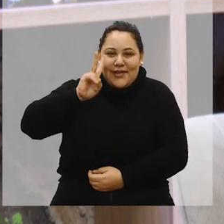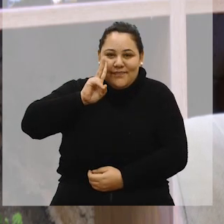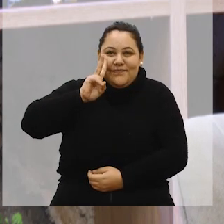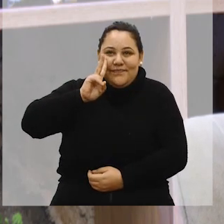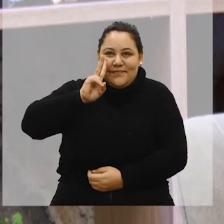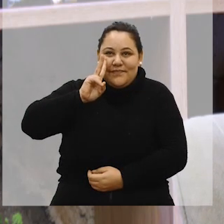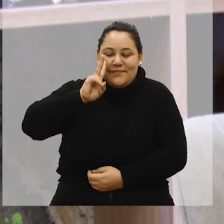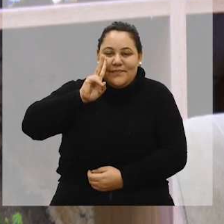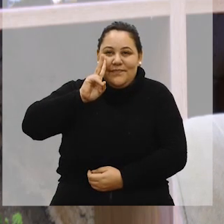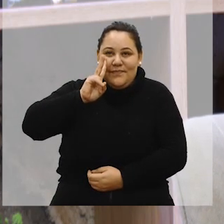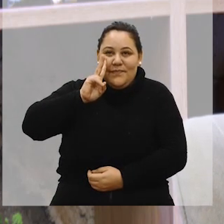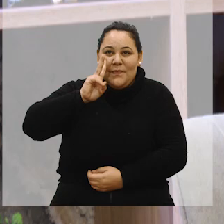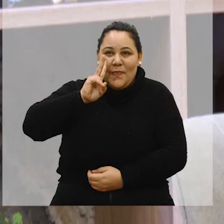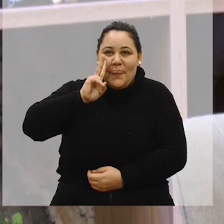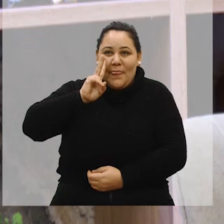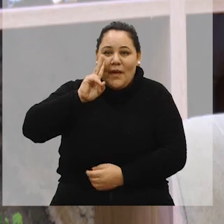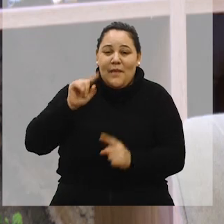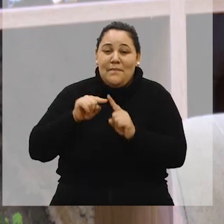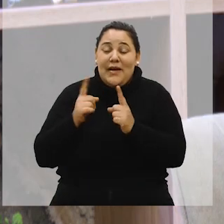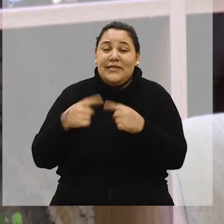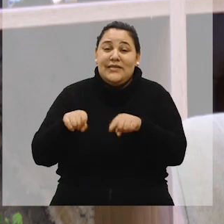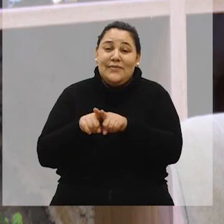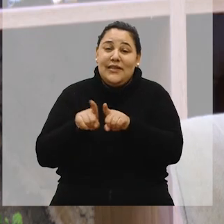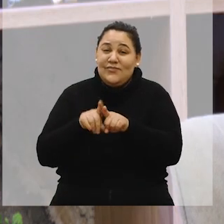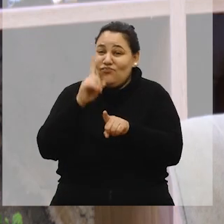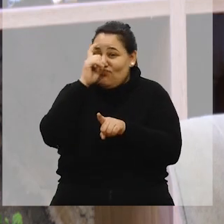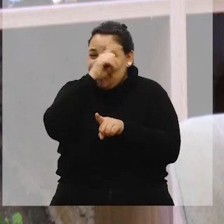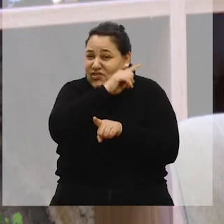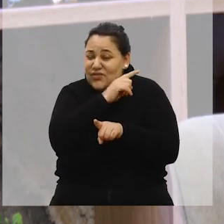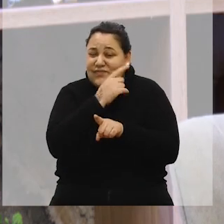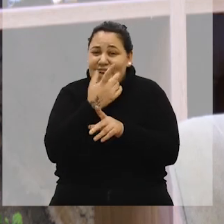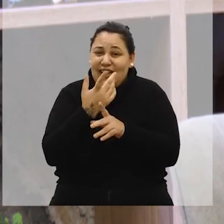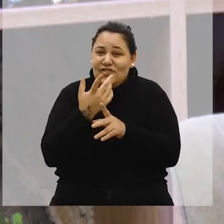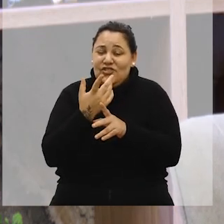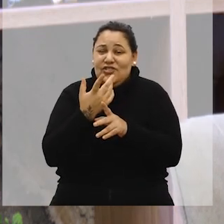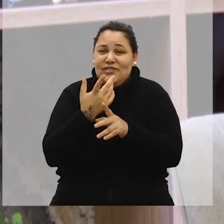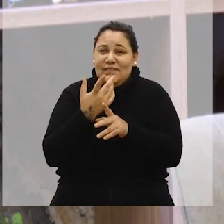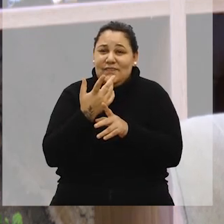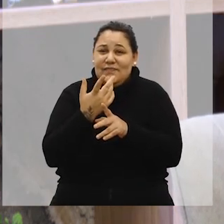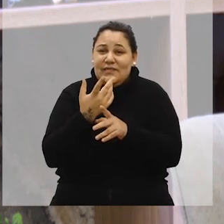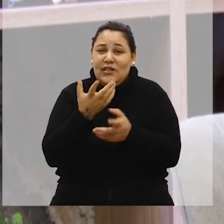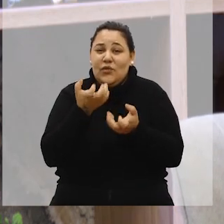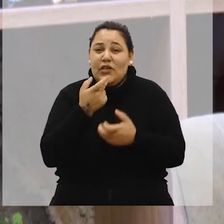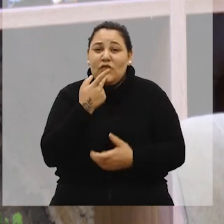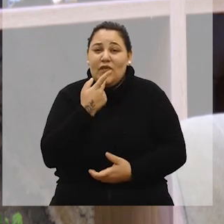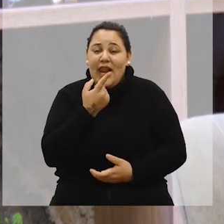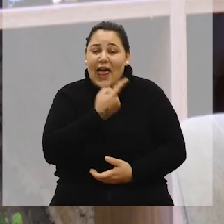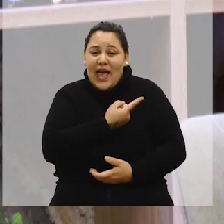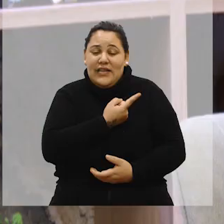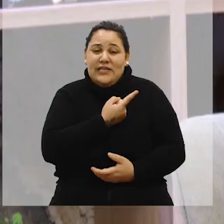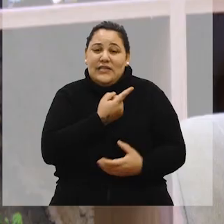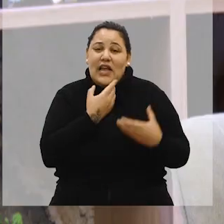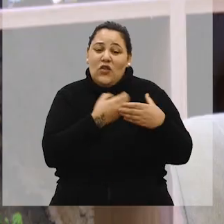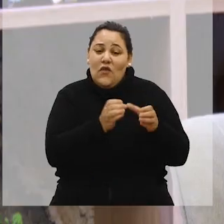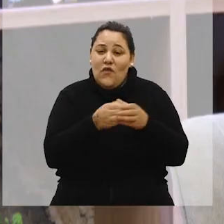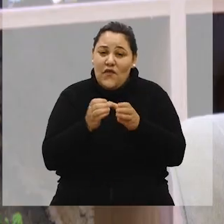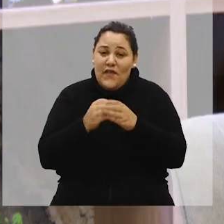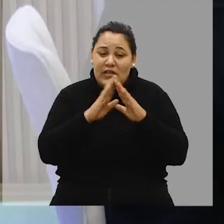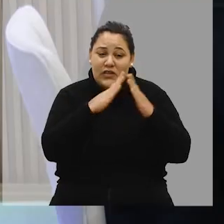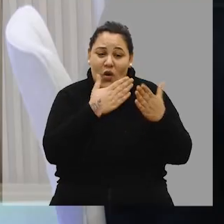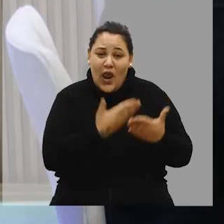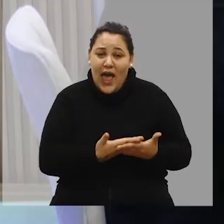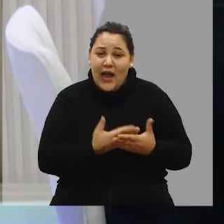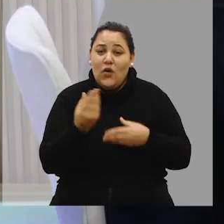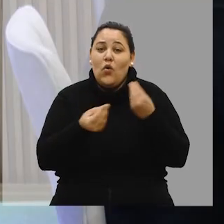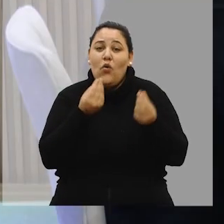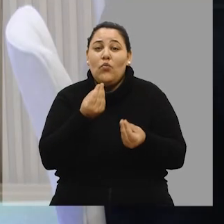aversão, mas também de uma resistência também, né? Eu queria que tu me trouxesse um pouquinho da tua vivência, assim, tanto escolar quanto nos meios que tu transita, como